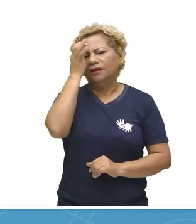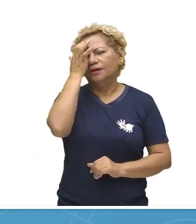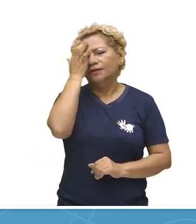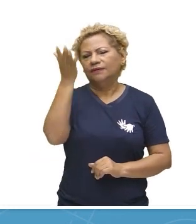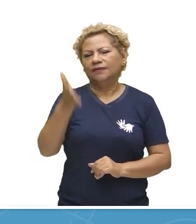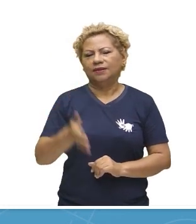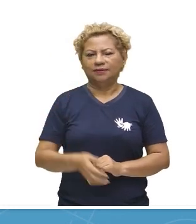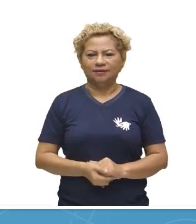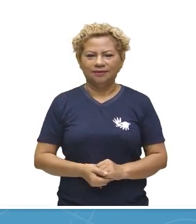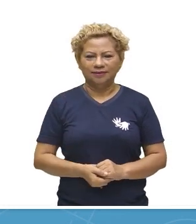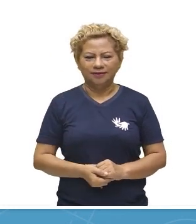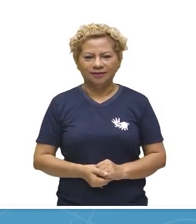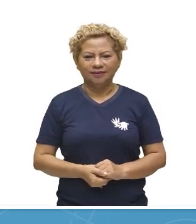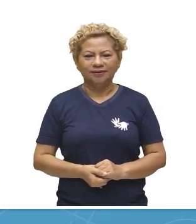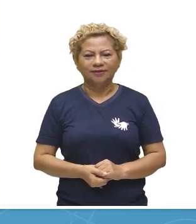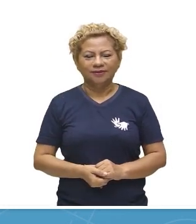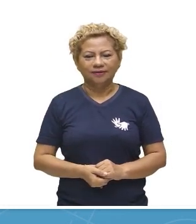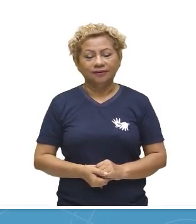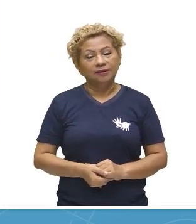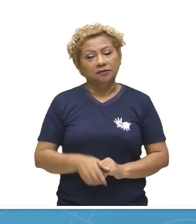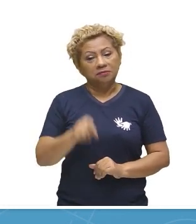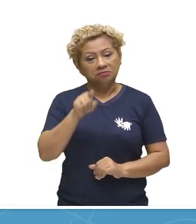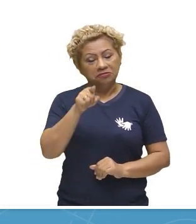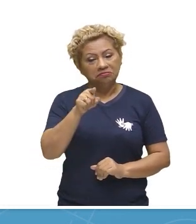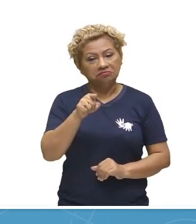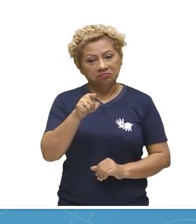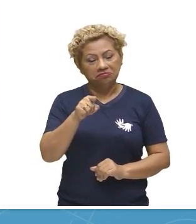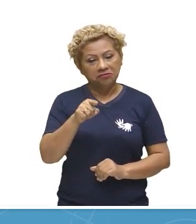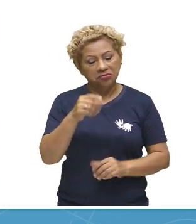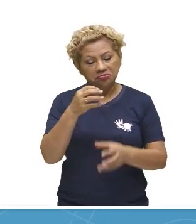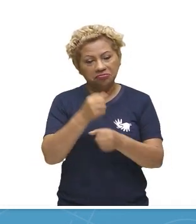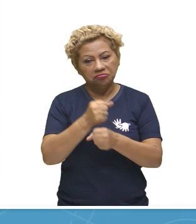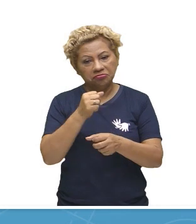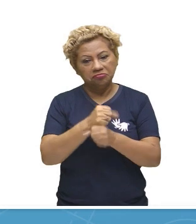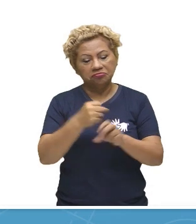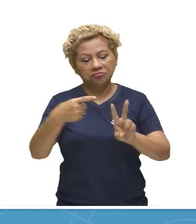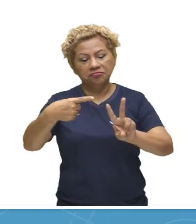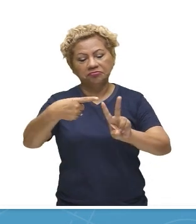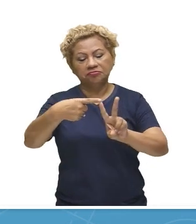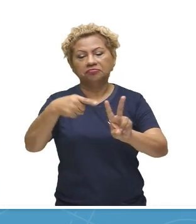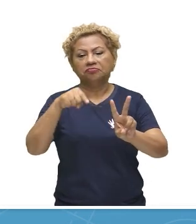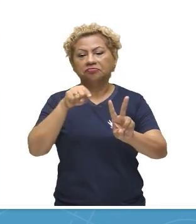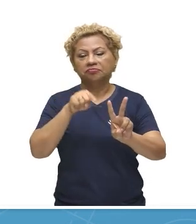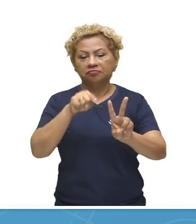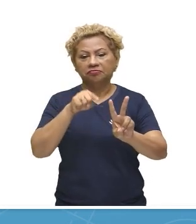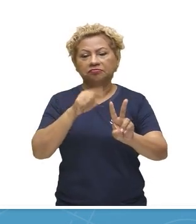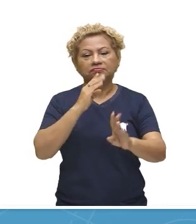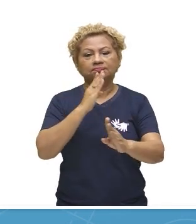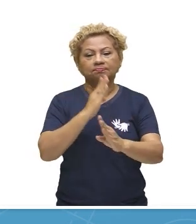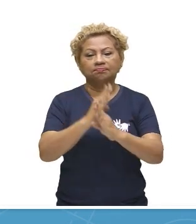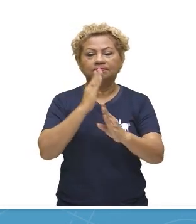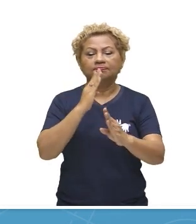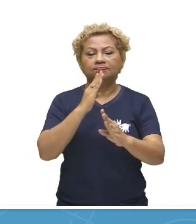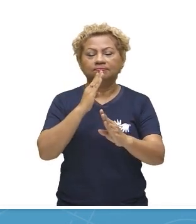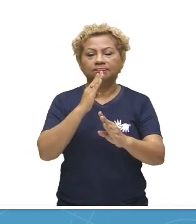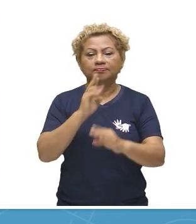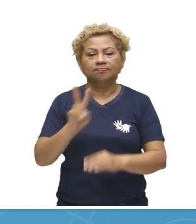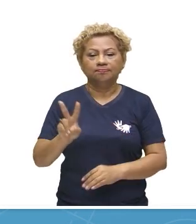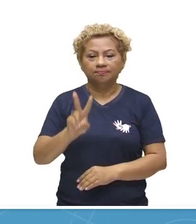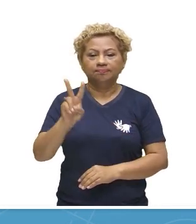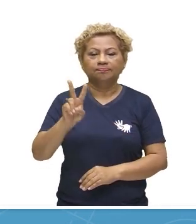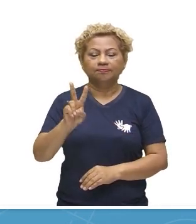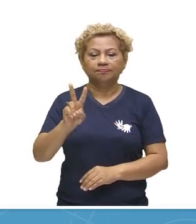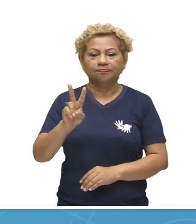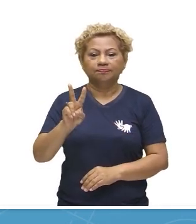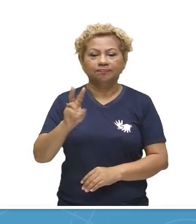vai dar 16. Então, é isso que é calcular a raiz quadrada. Encontrar um número, multiplicar por ele mesmo